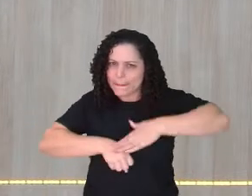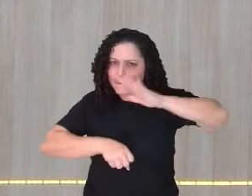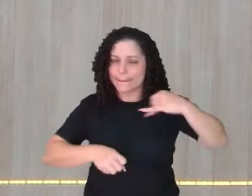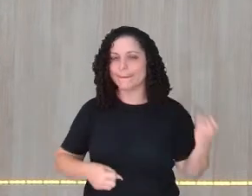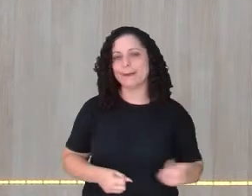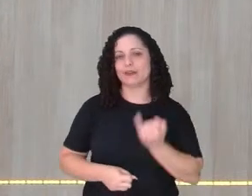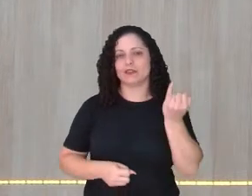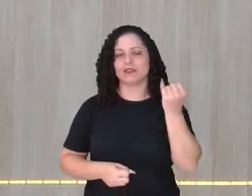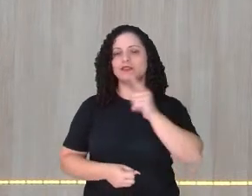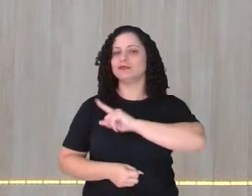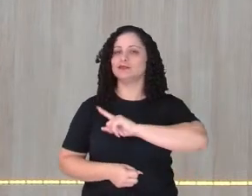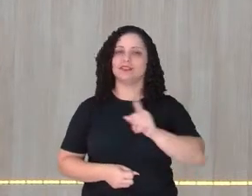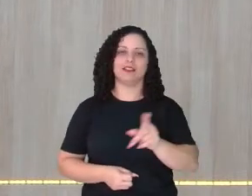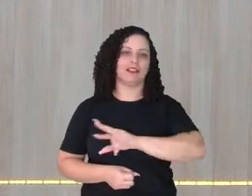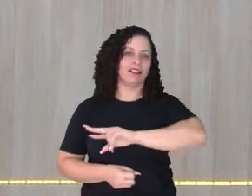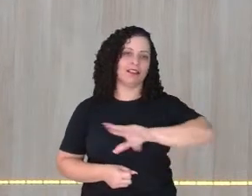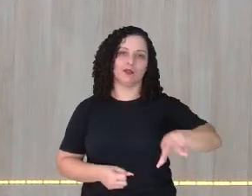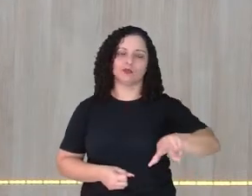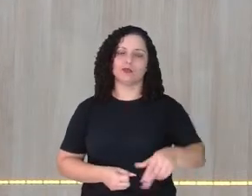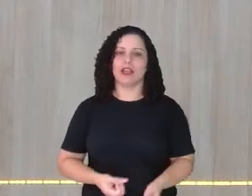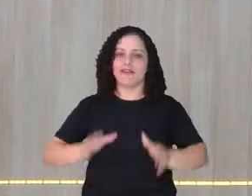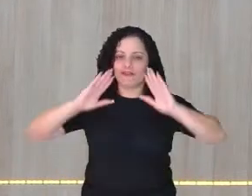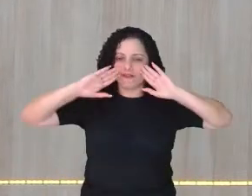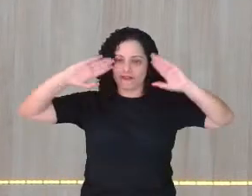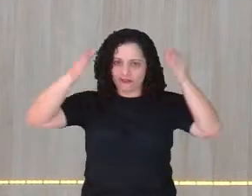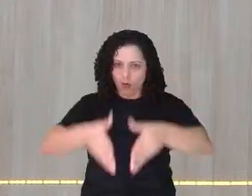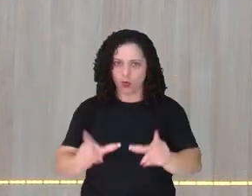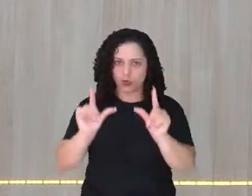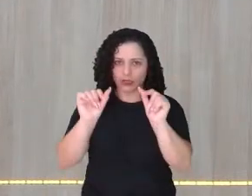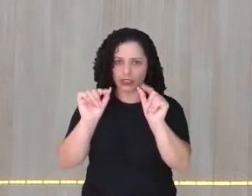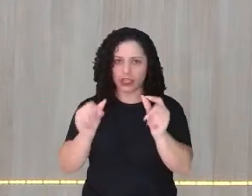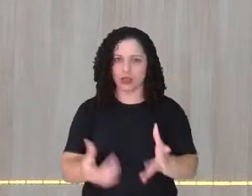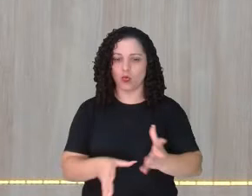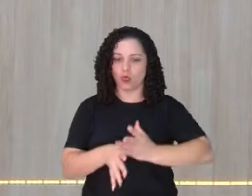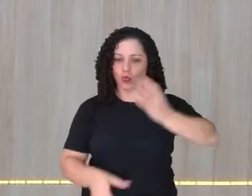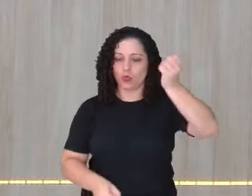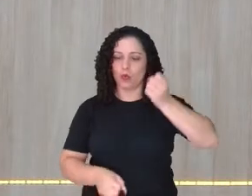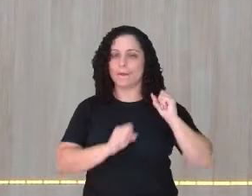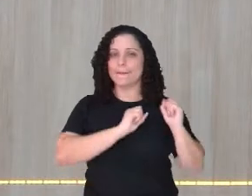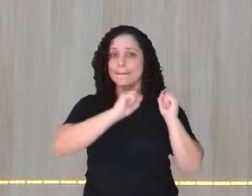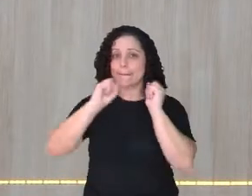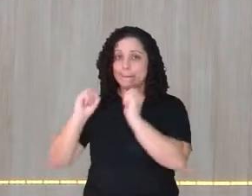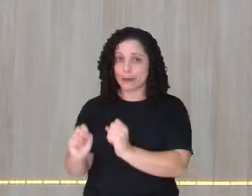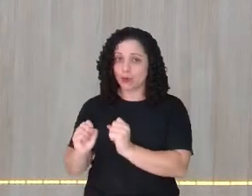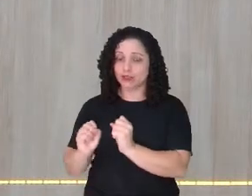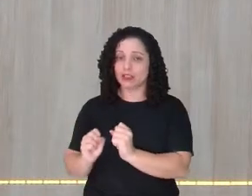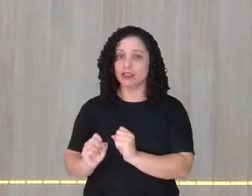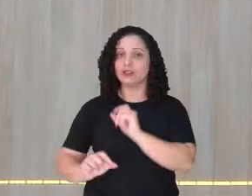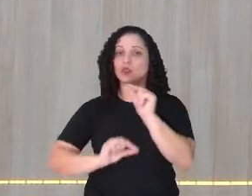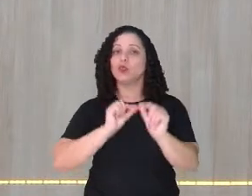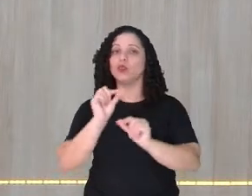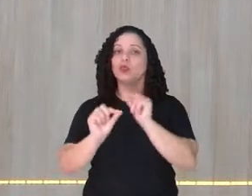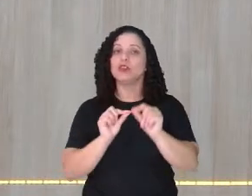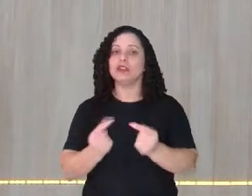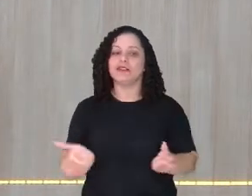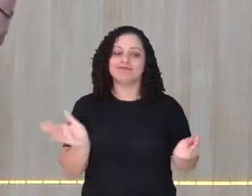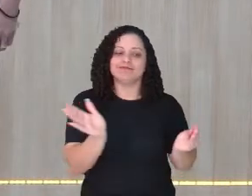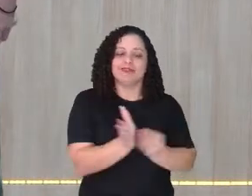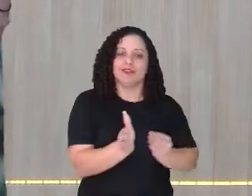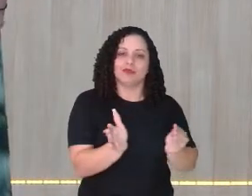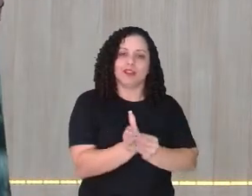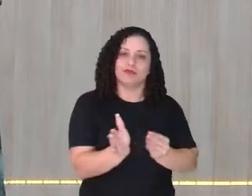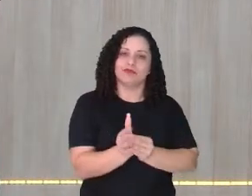está visando dinheiro, lucrar, né? O poder, alguma coisa vai ficar aí